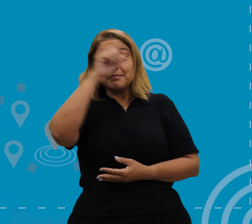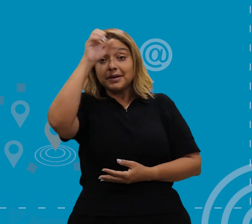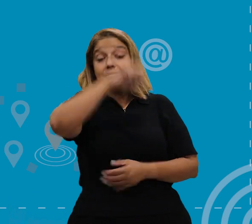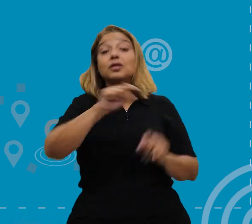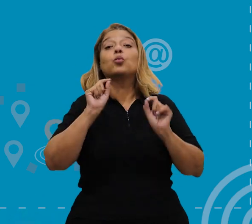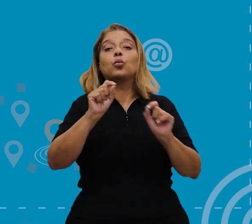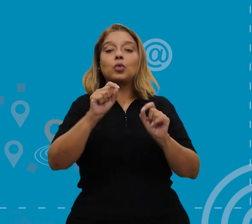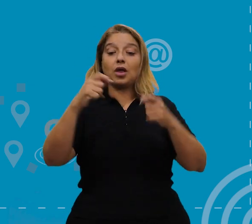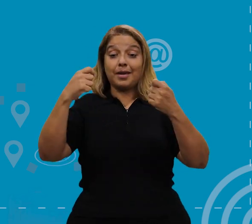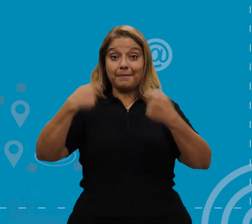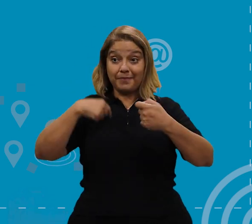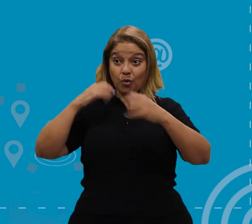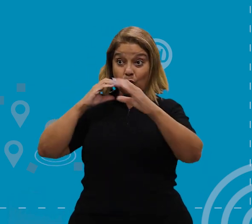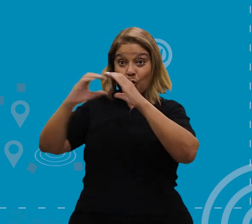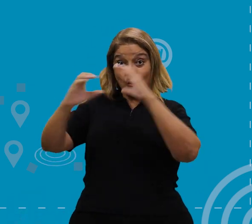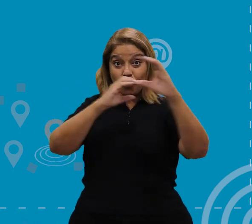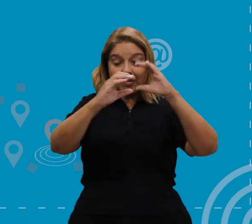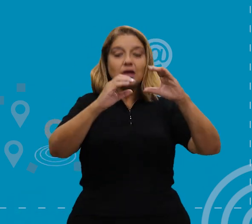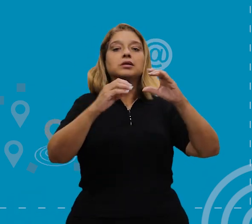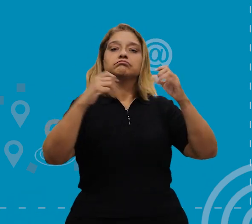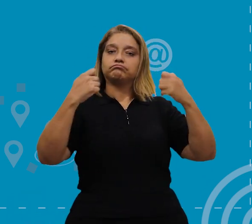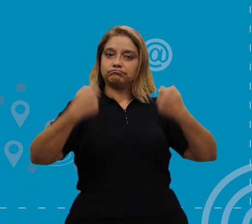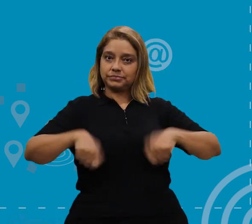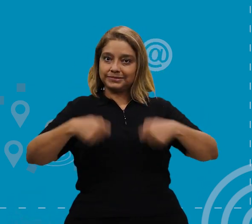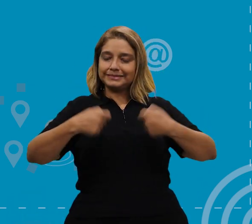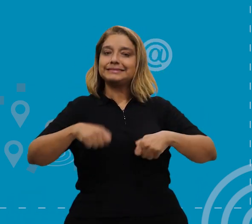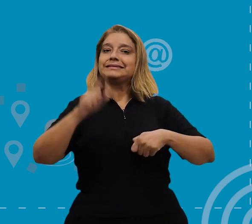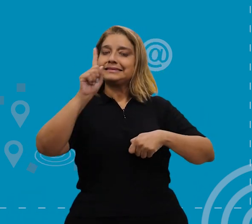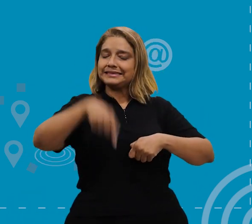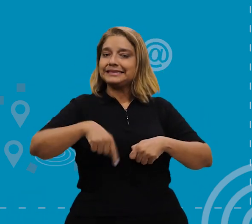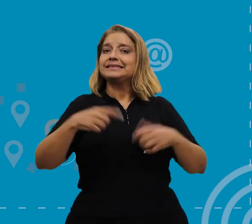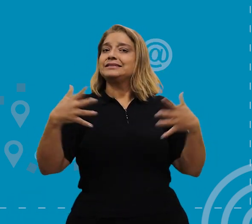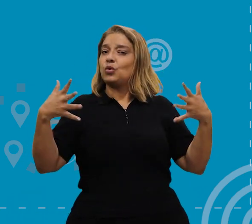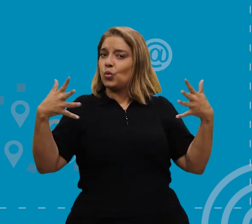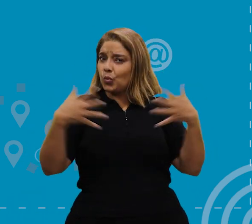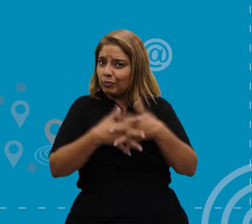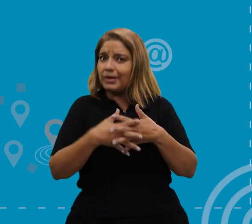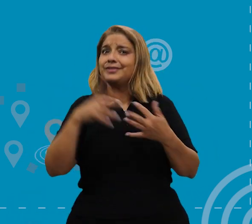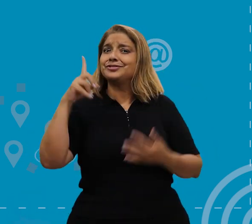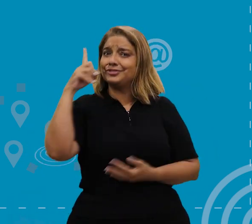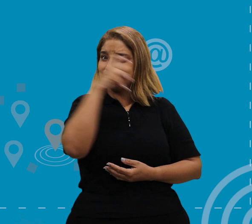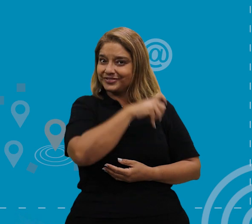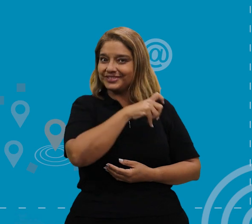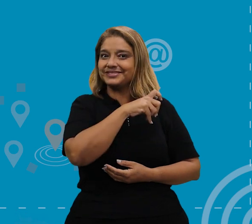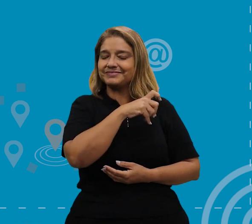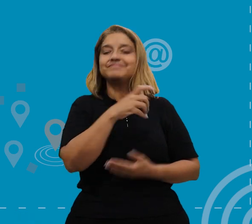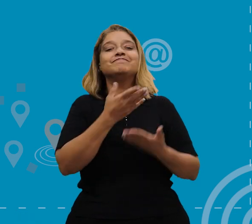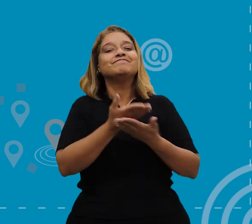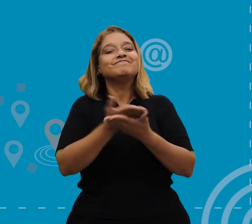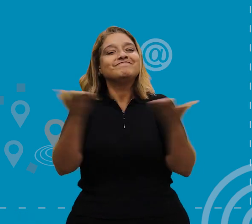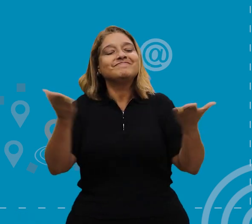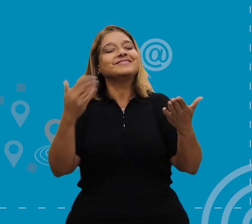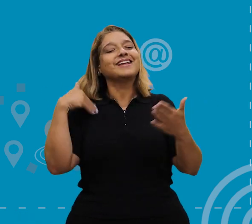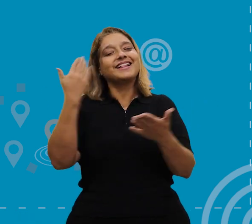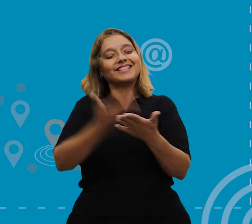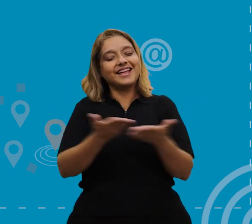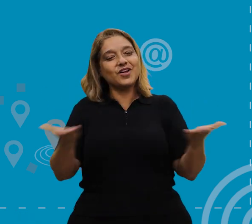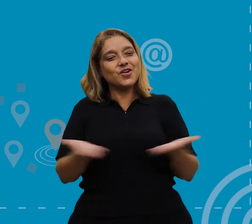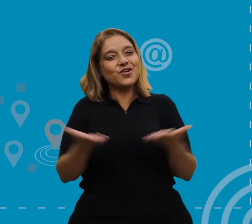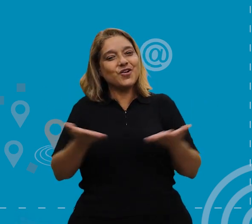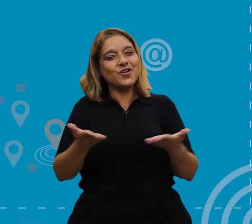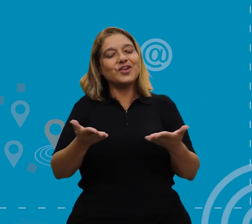é uma capacidade bastante complexa. A vocês que ficam conosco até